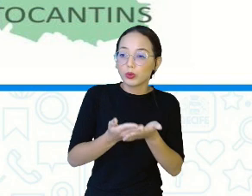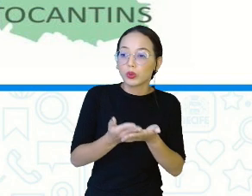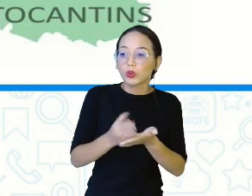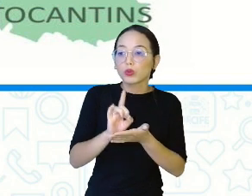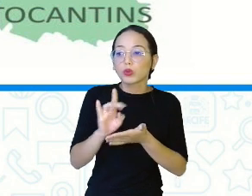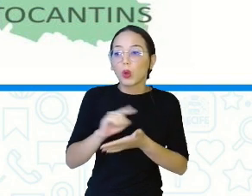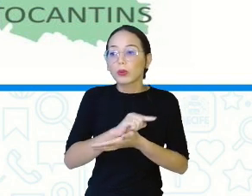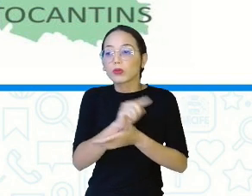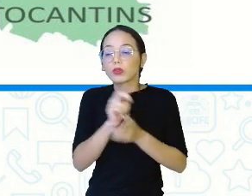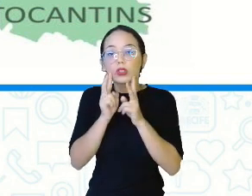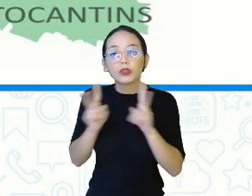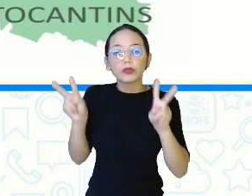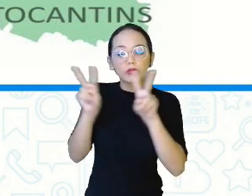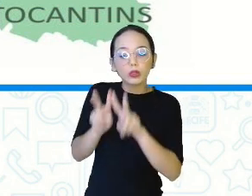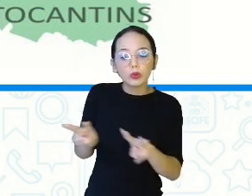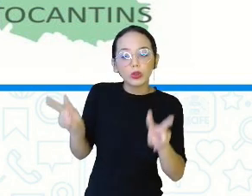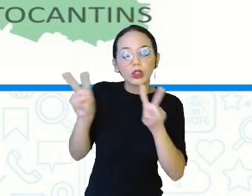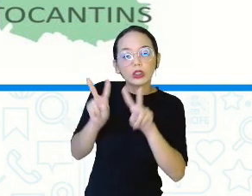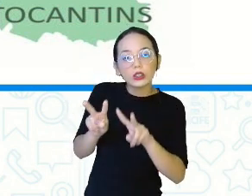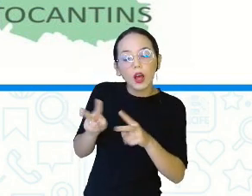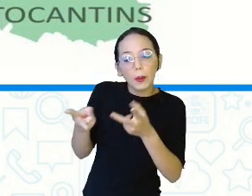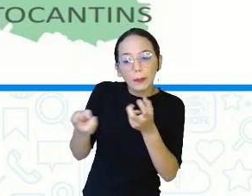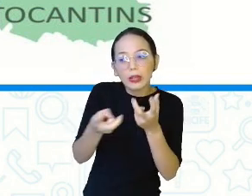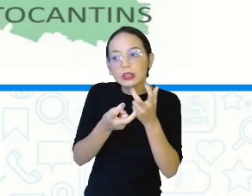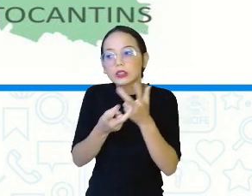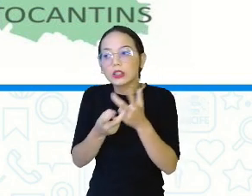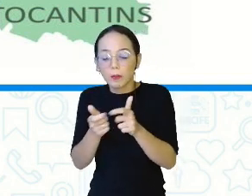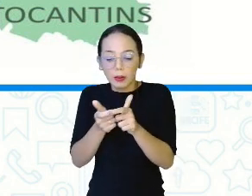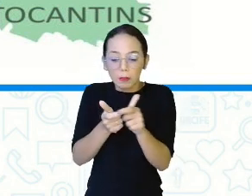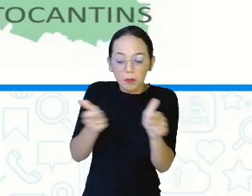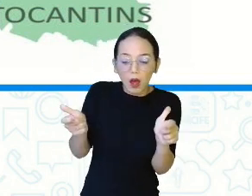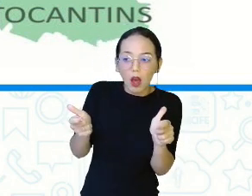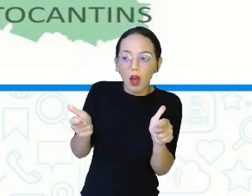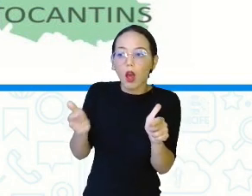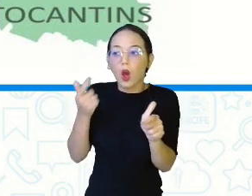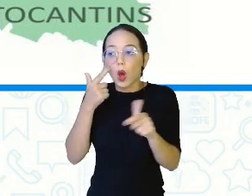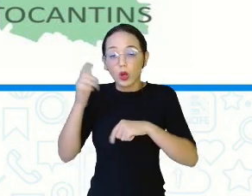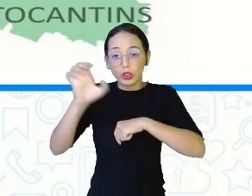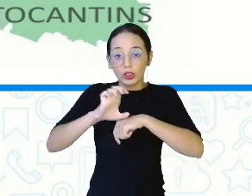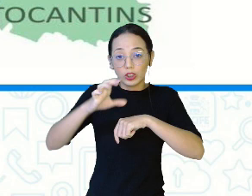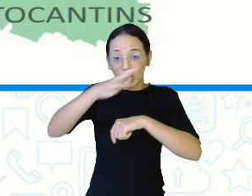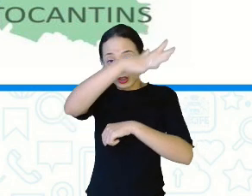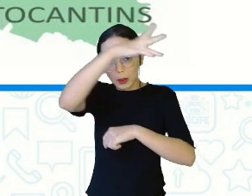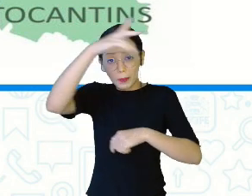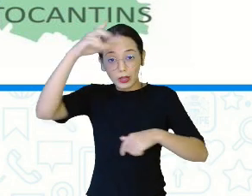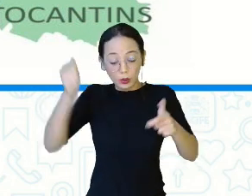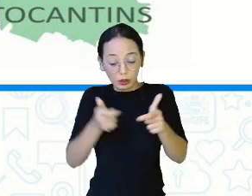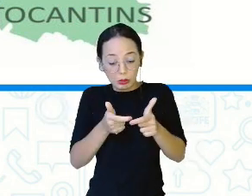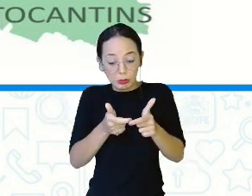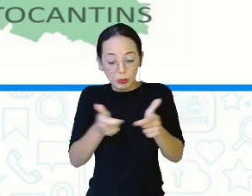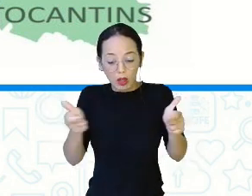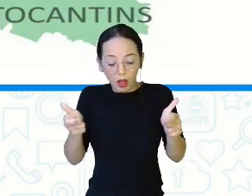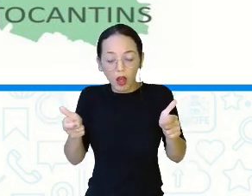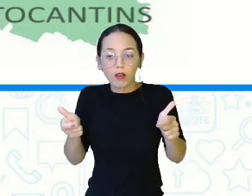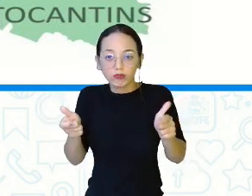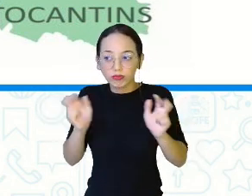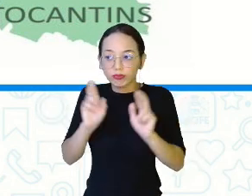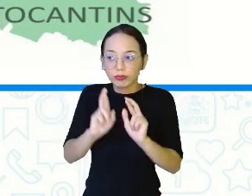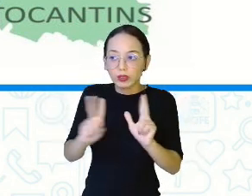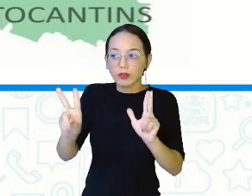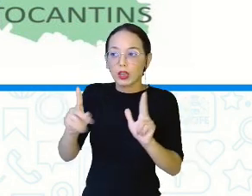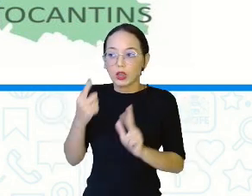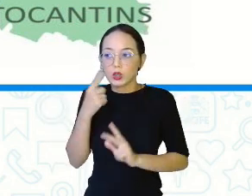só para você visualizar. Observe os tamanhos, como o estado do Amazonas, como ele é enorme. Veja a